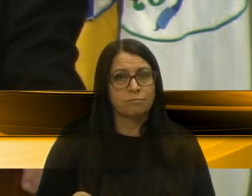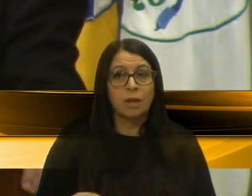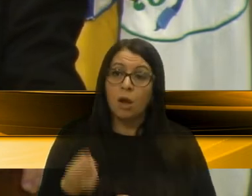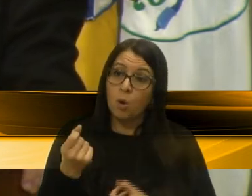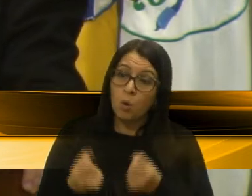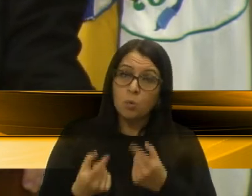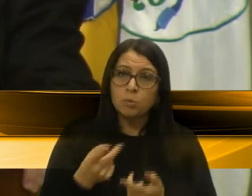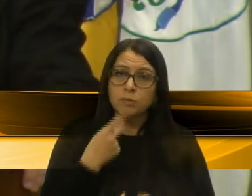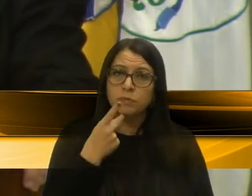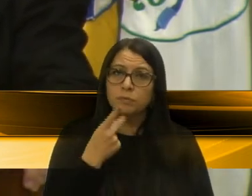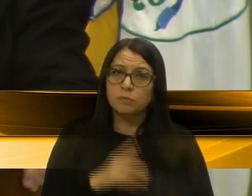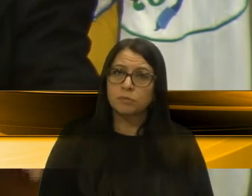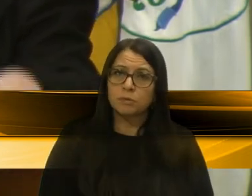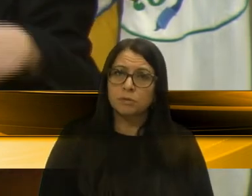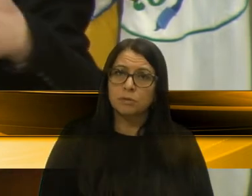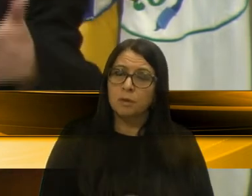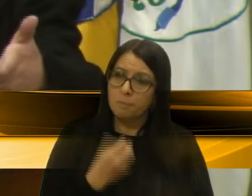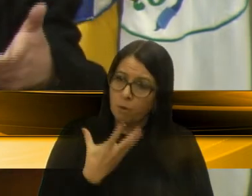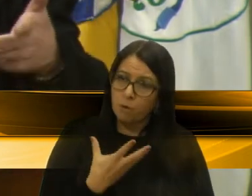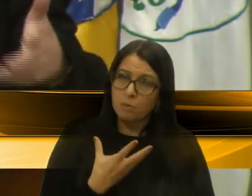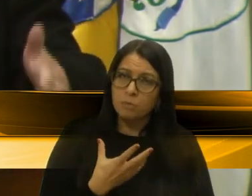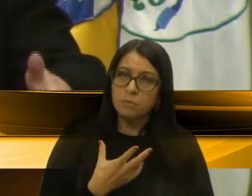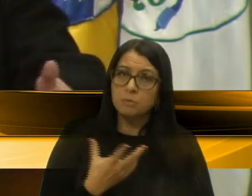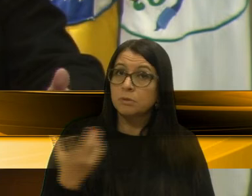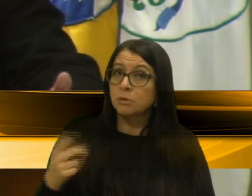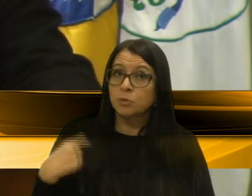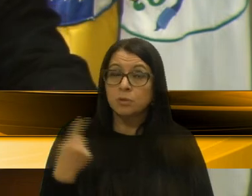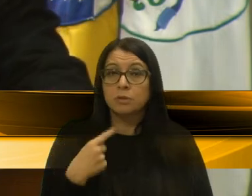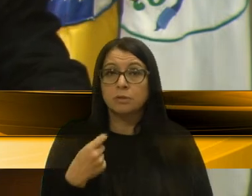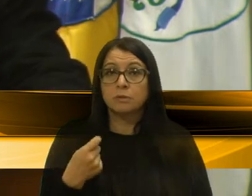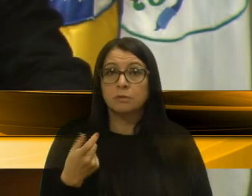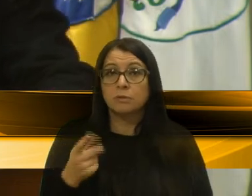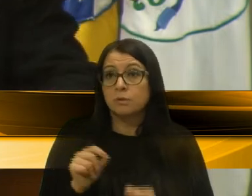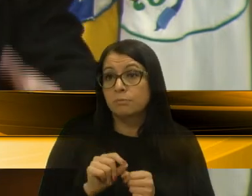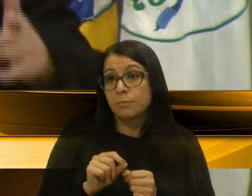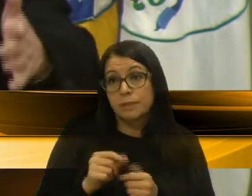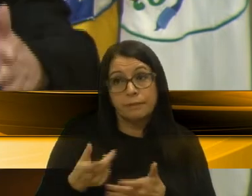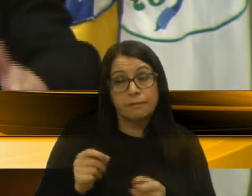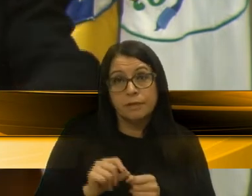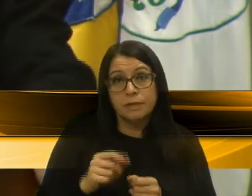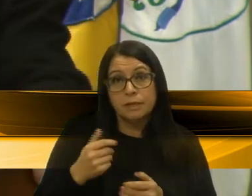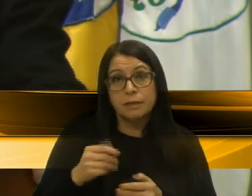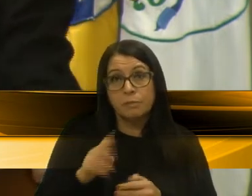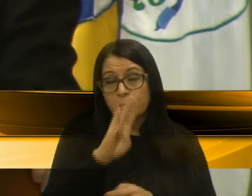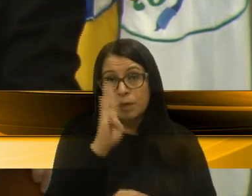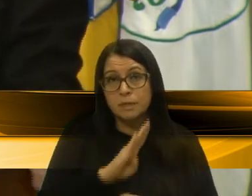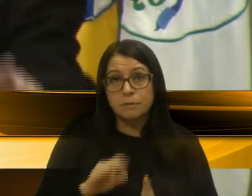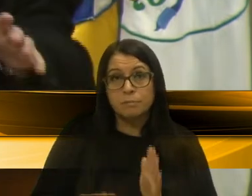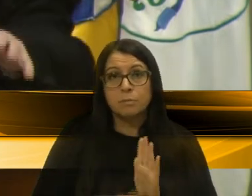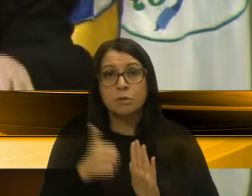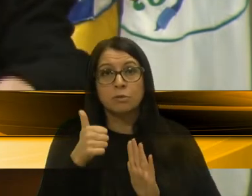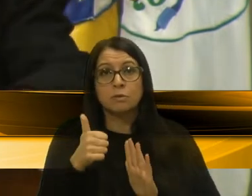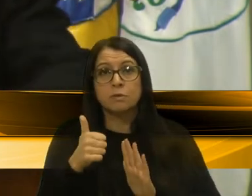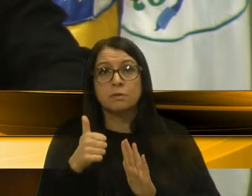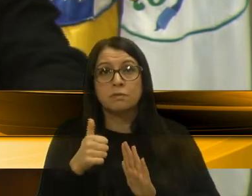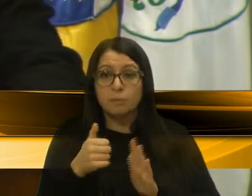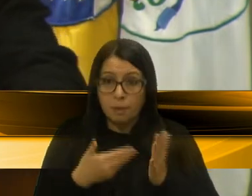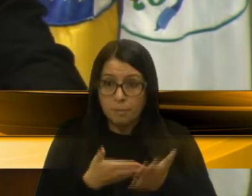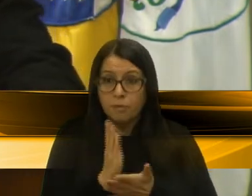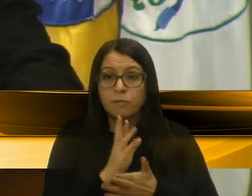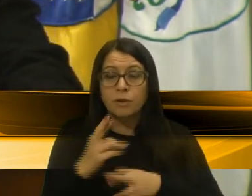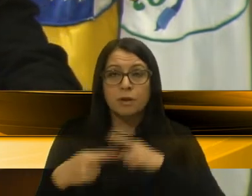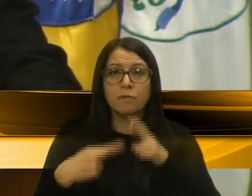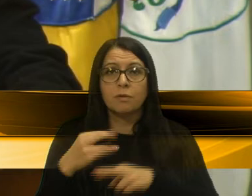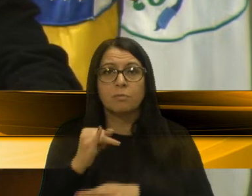Alguns chegam a me dizer, bom, mas se é o preço que nós temos que pagar para o Brasil melhorar, vamos aprovar a reforma